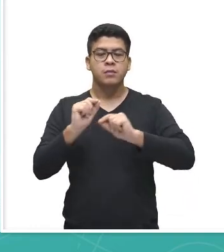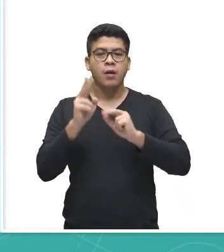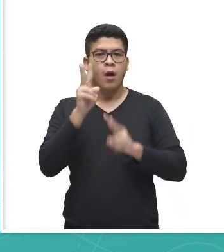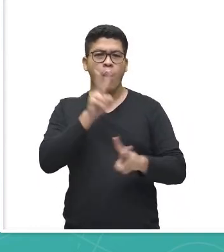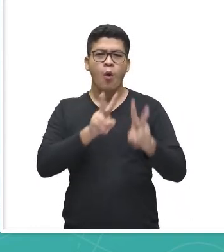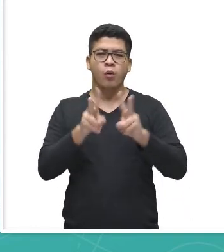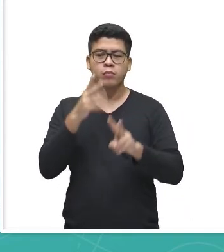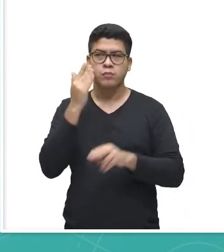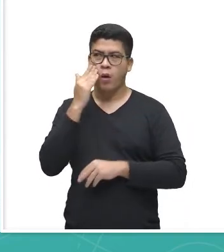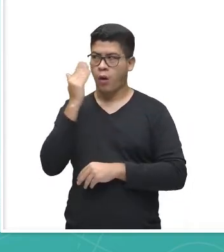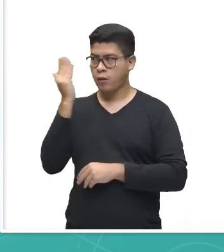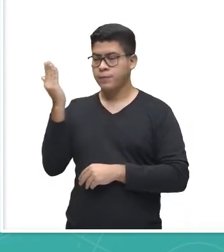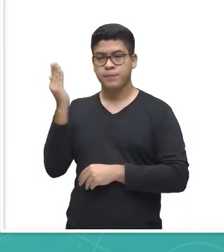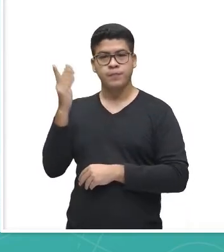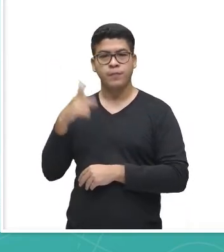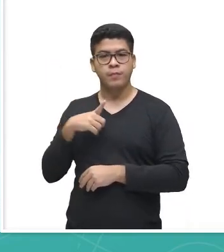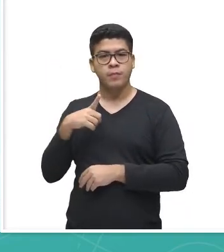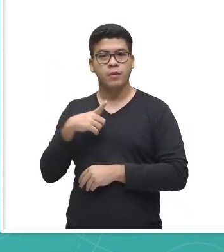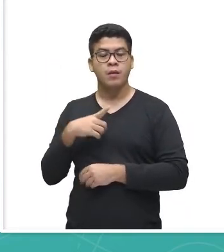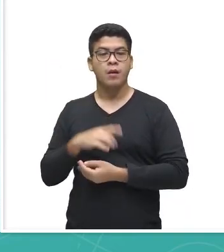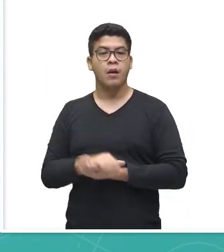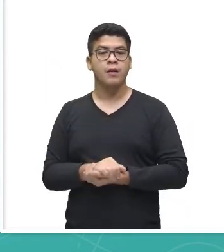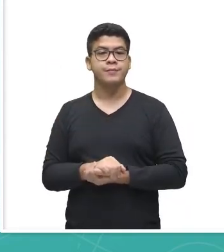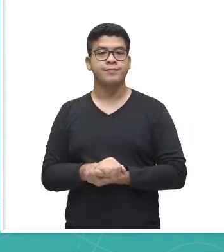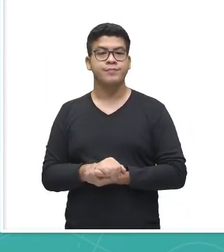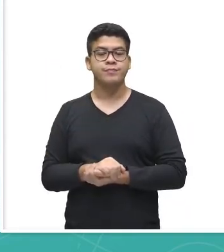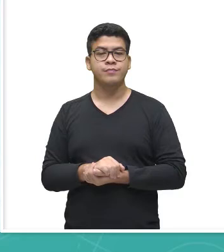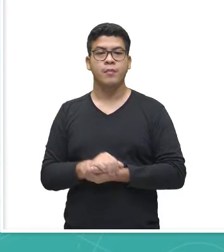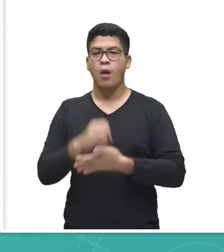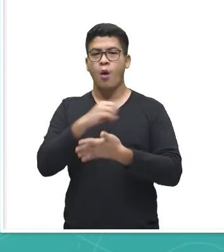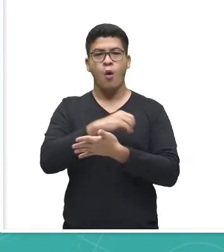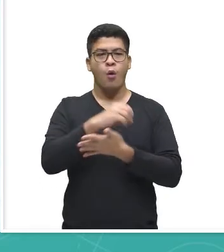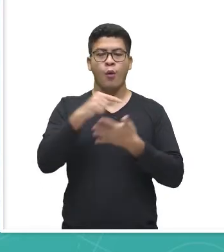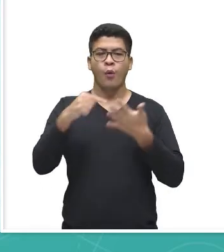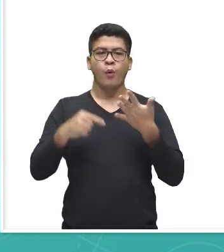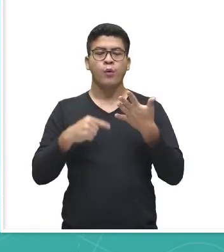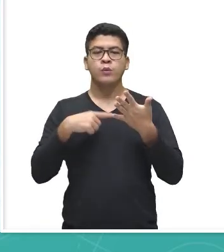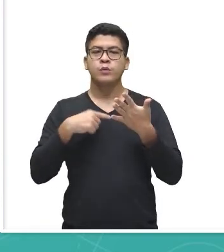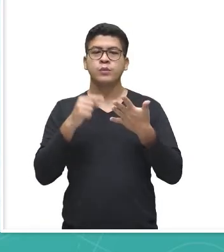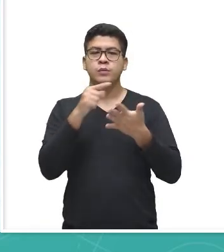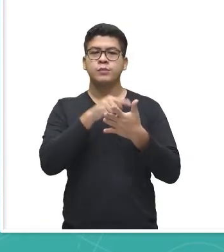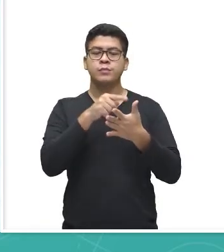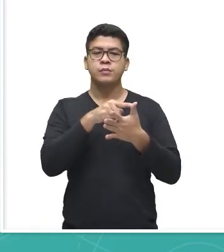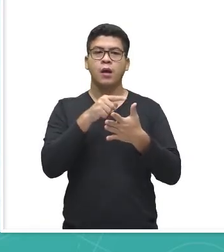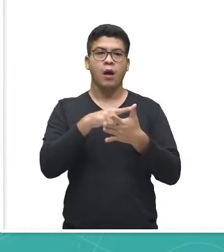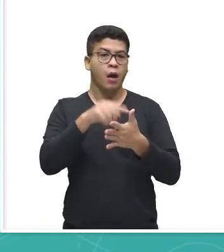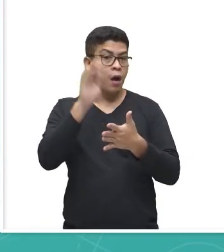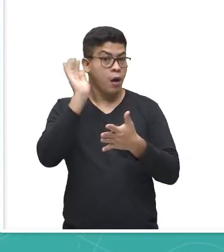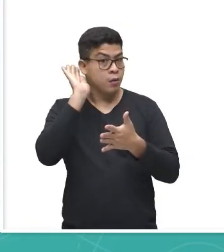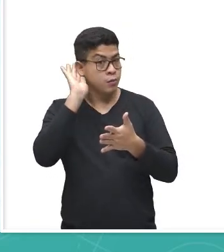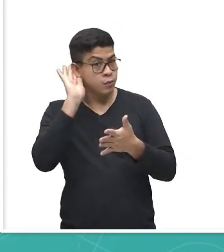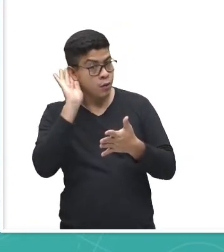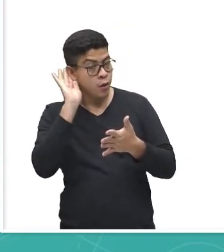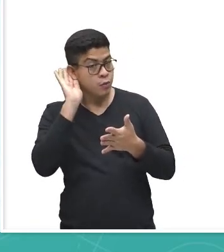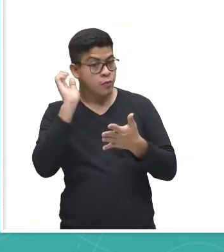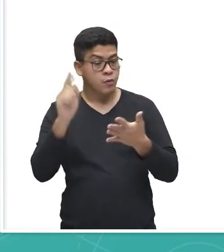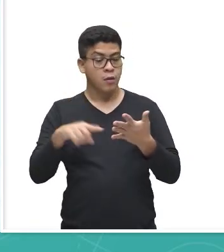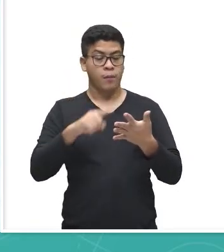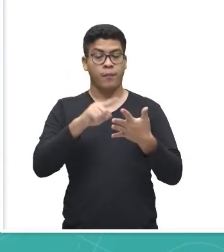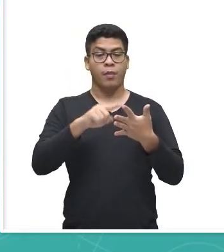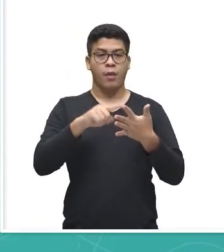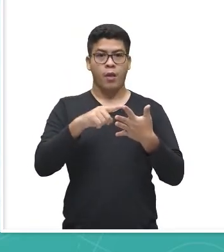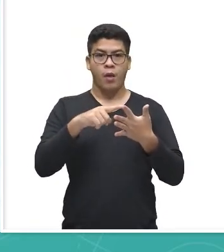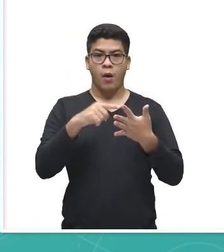observa aqui, ó, uma representação dos nossos órgãos sensoriais, né, que é o que a gente vai utilizar para interagir com as